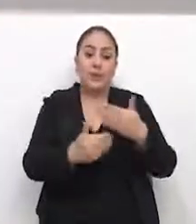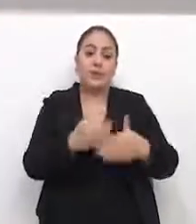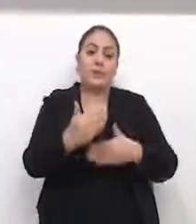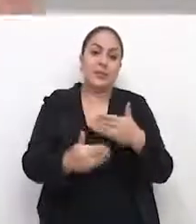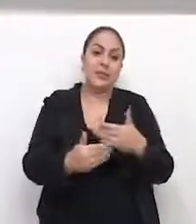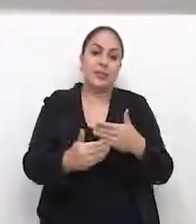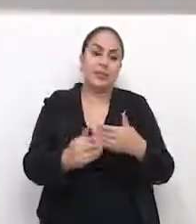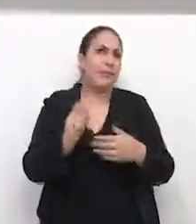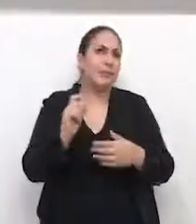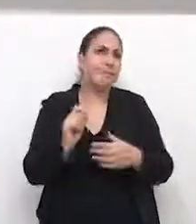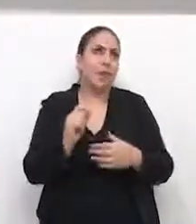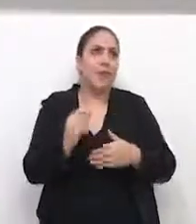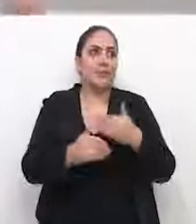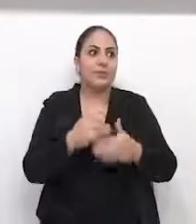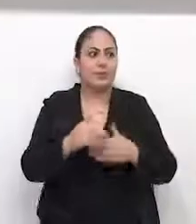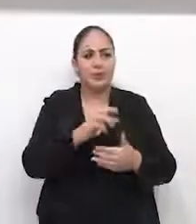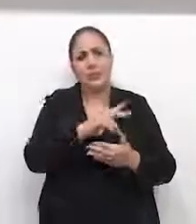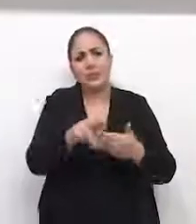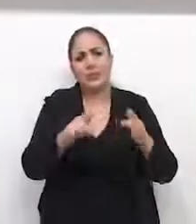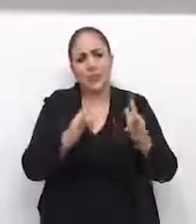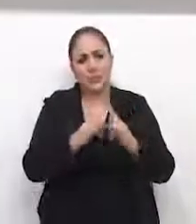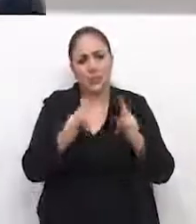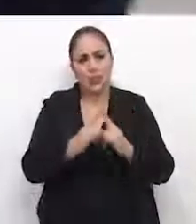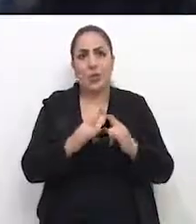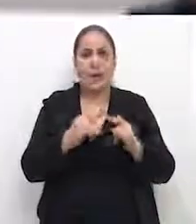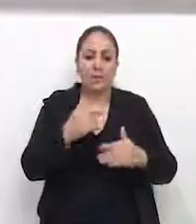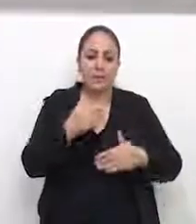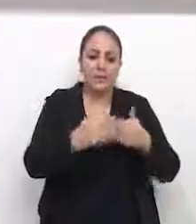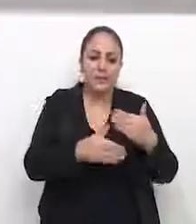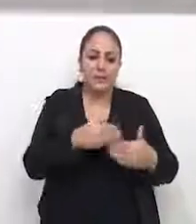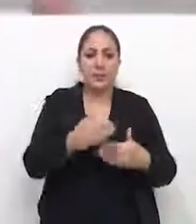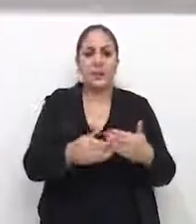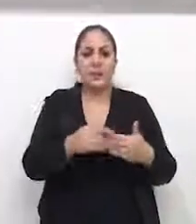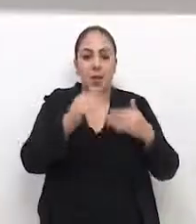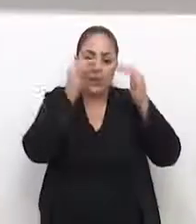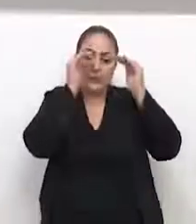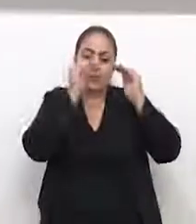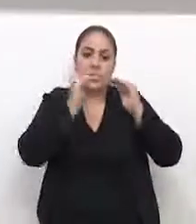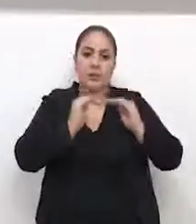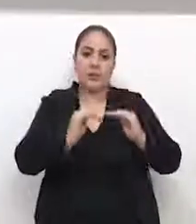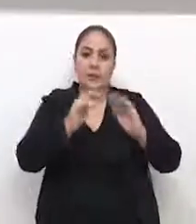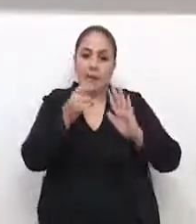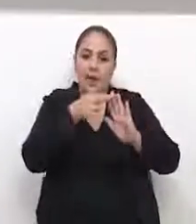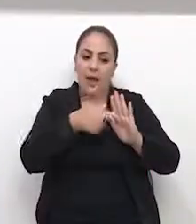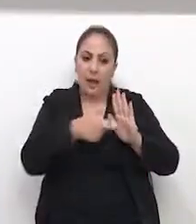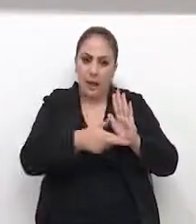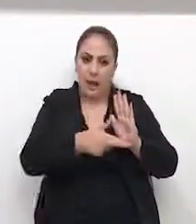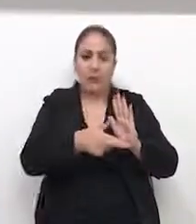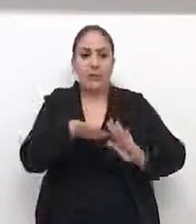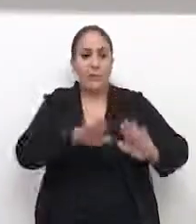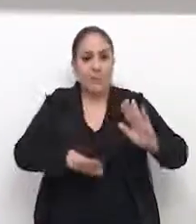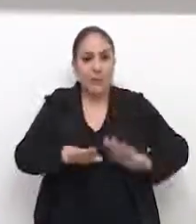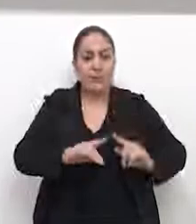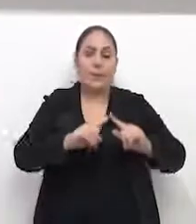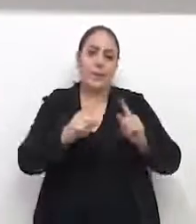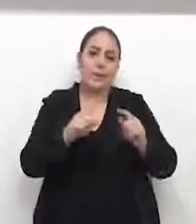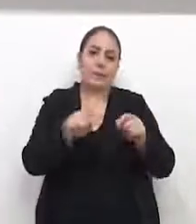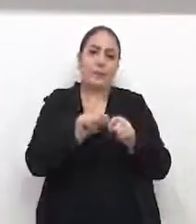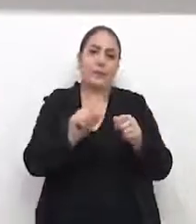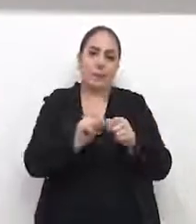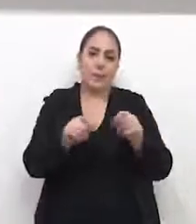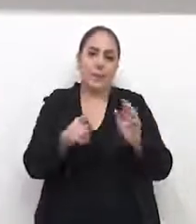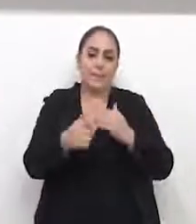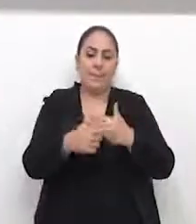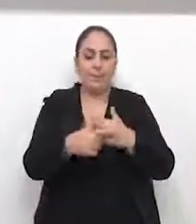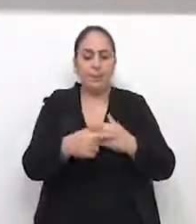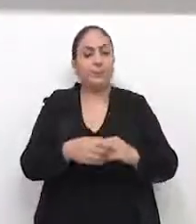precisamos agora avançar. Avançar como várias instituições avançaram, respeitando as regras sanitárias,